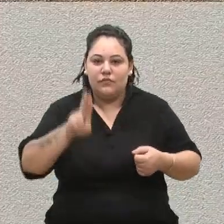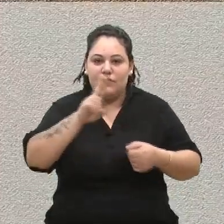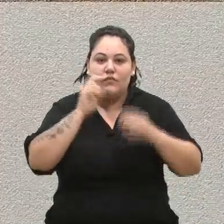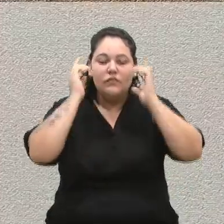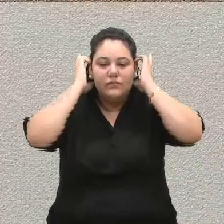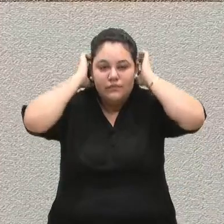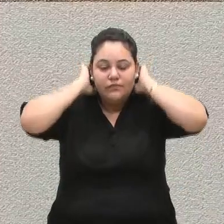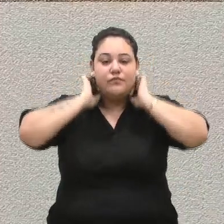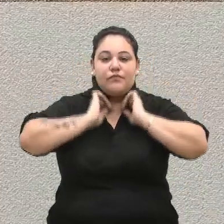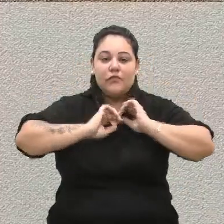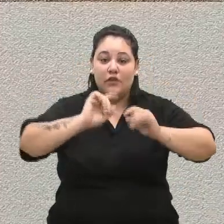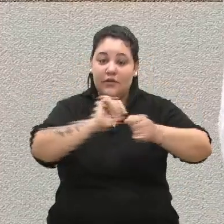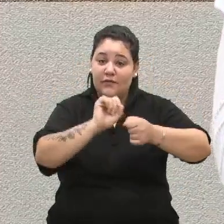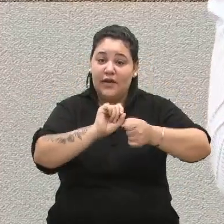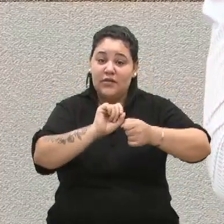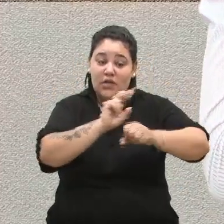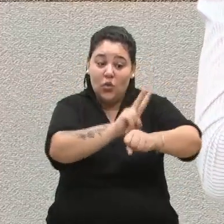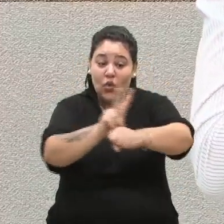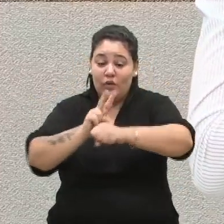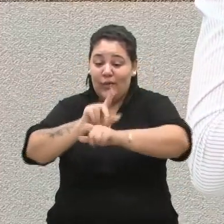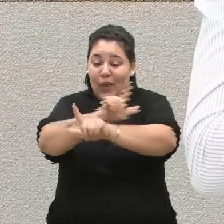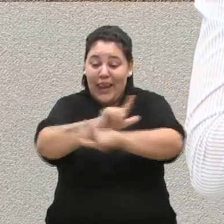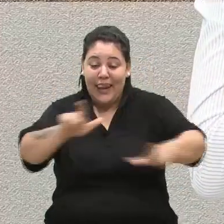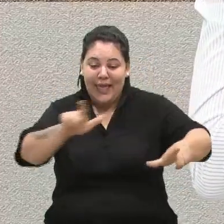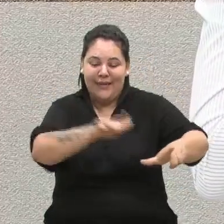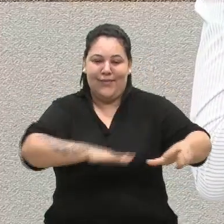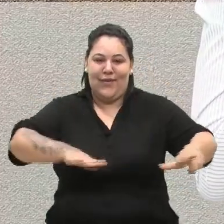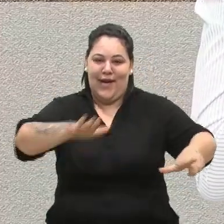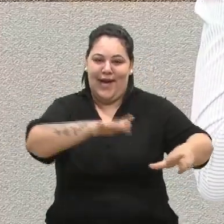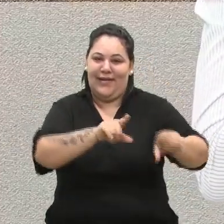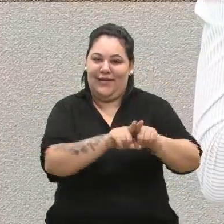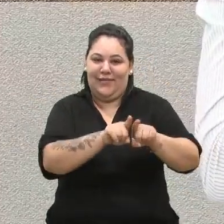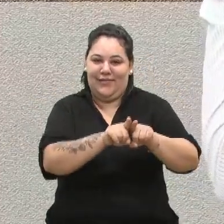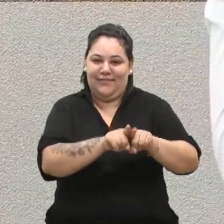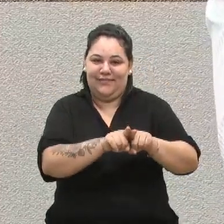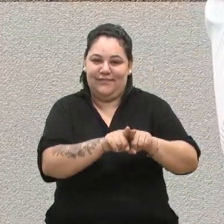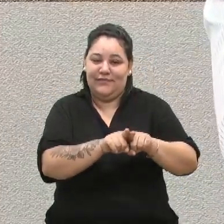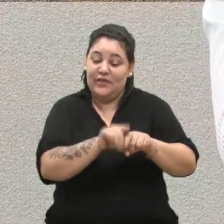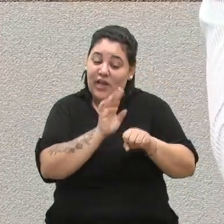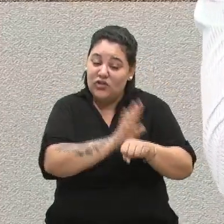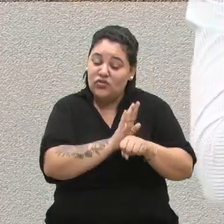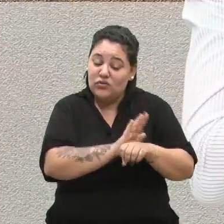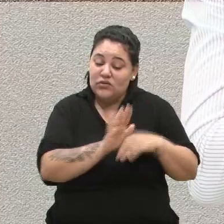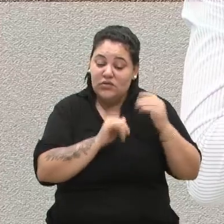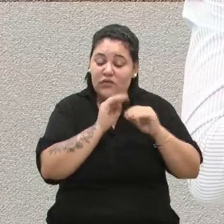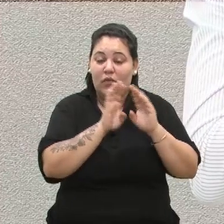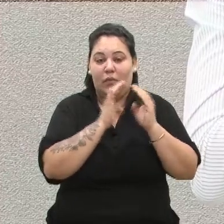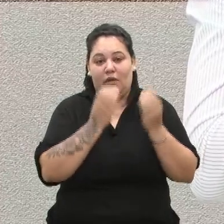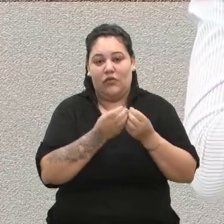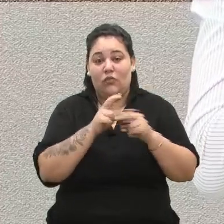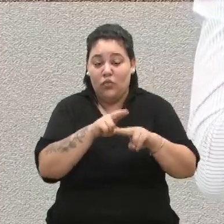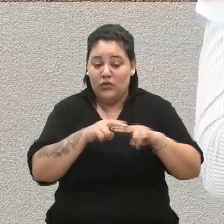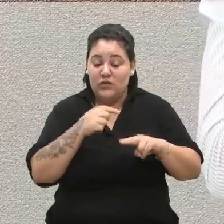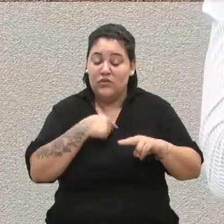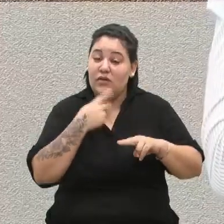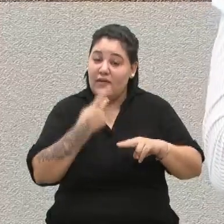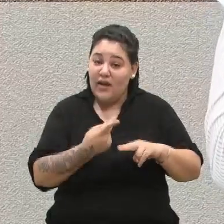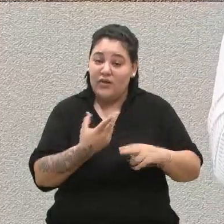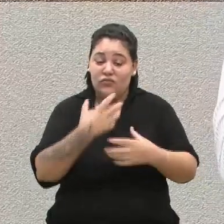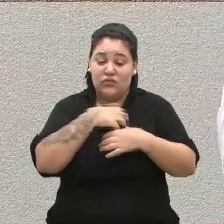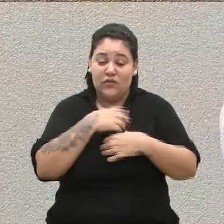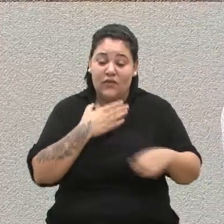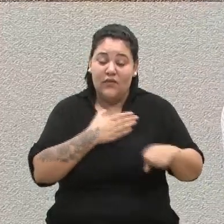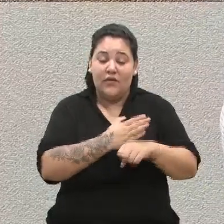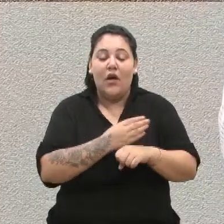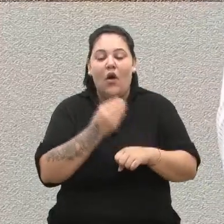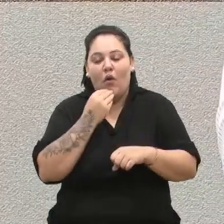daquela área e ajudam a desenvolver a nossa comunidade. Portanto, presidente, gostaria de me manifestar favorável, claro que não estamos em